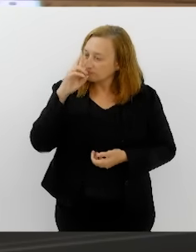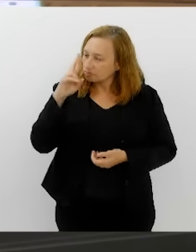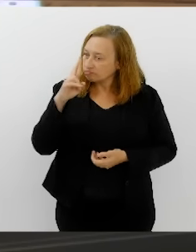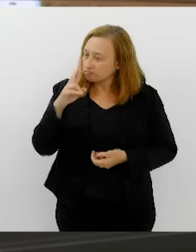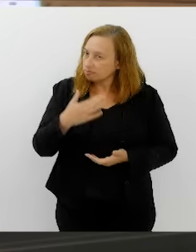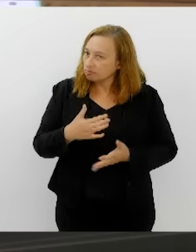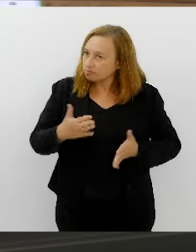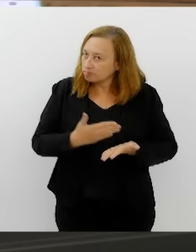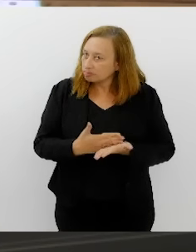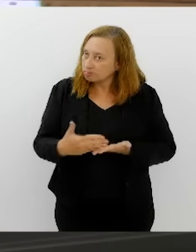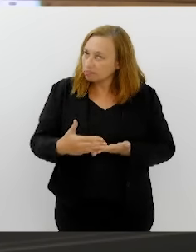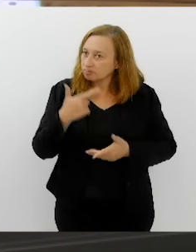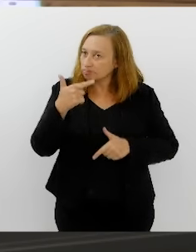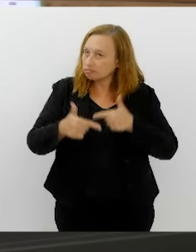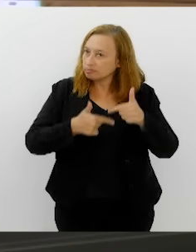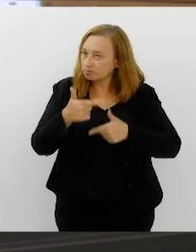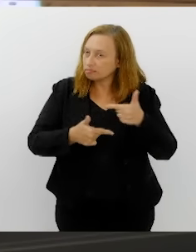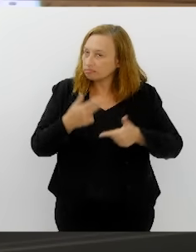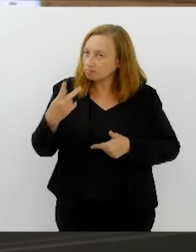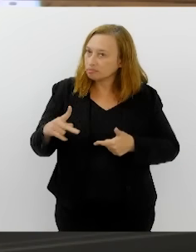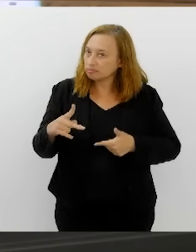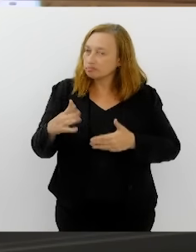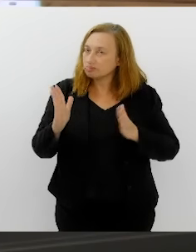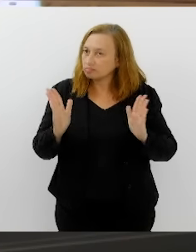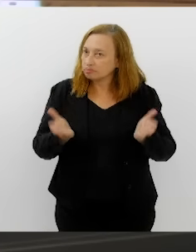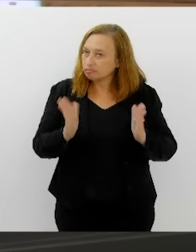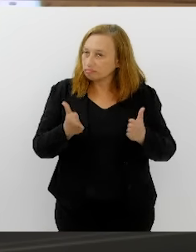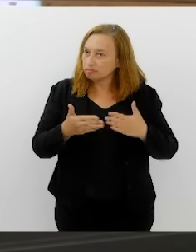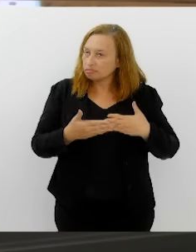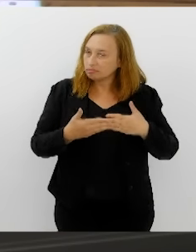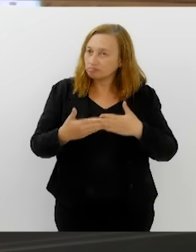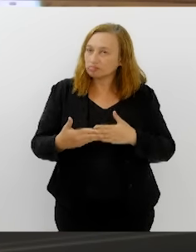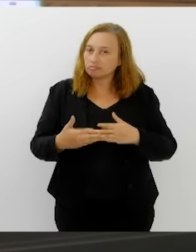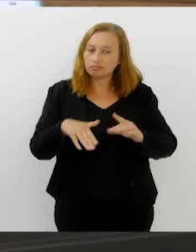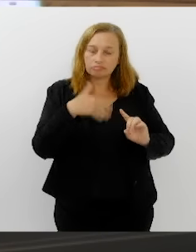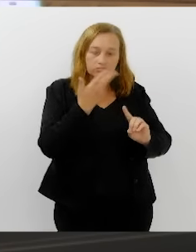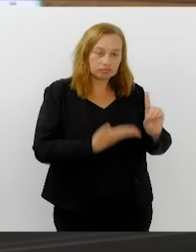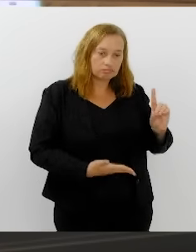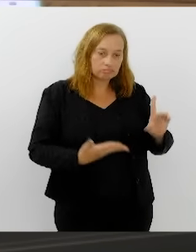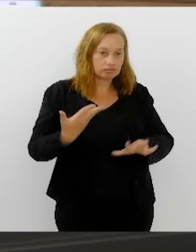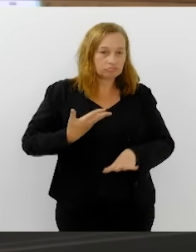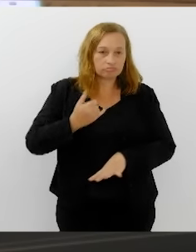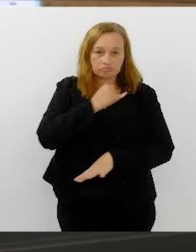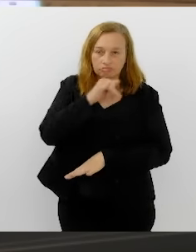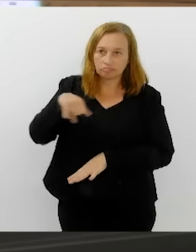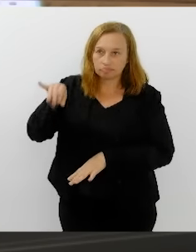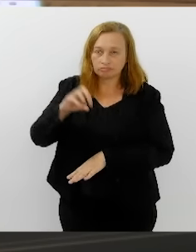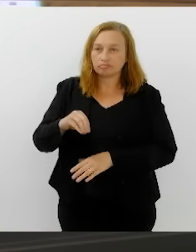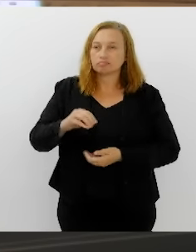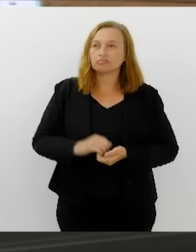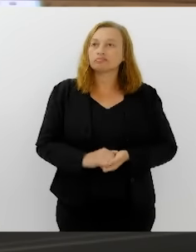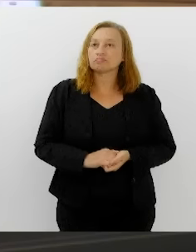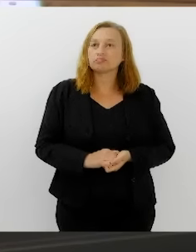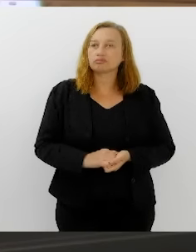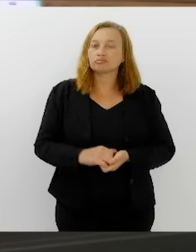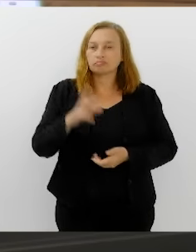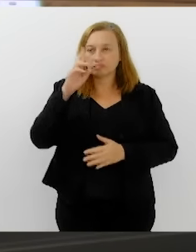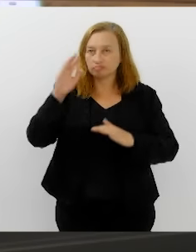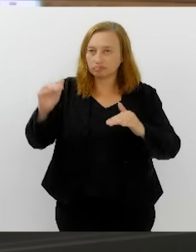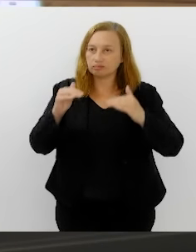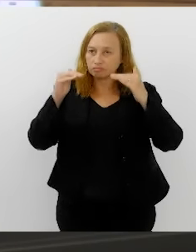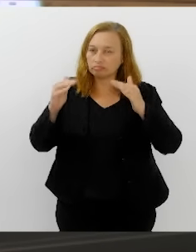seu mandato, o traz aqui hoje a homenagear o Monsenhor João. Vossa Excelência